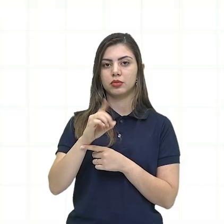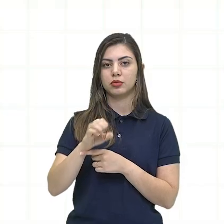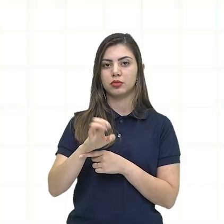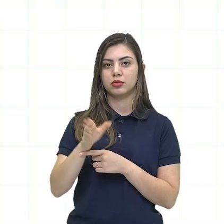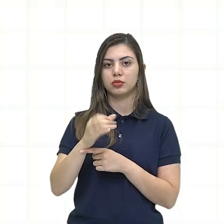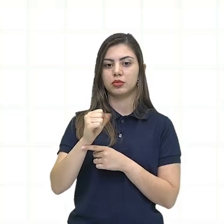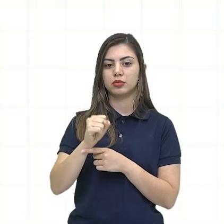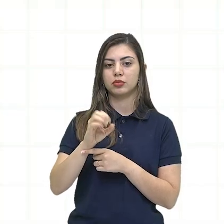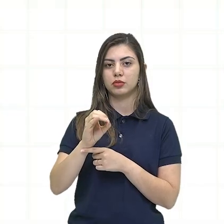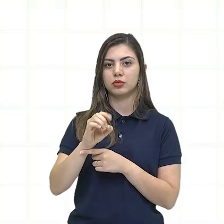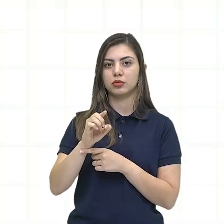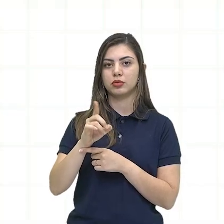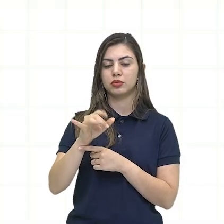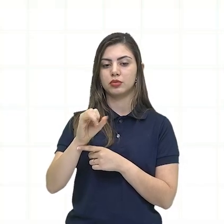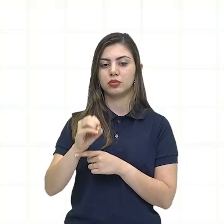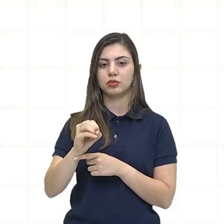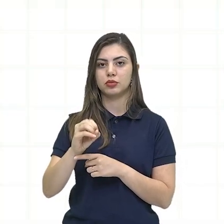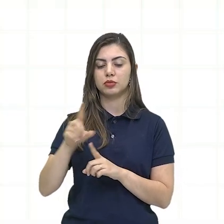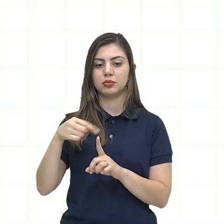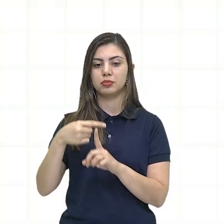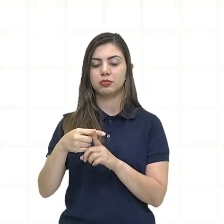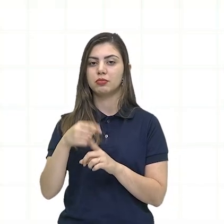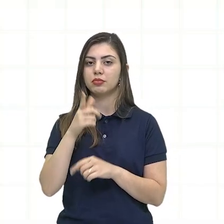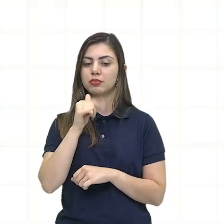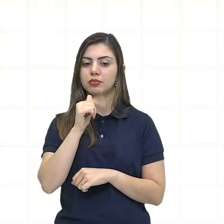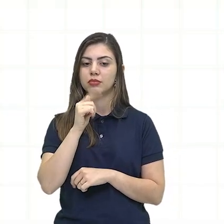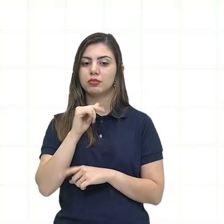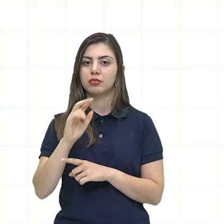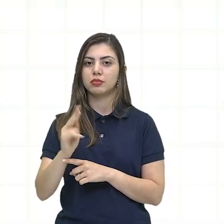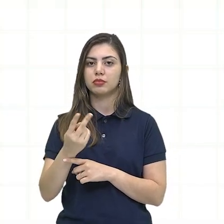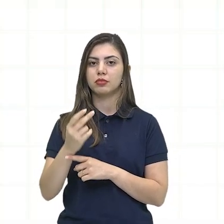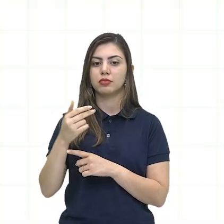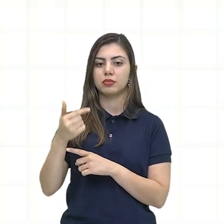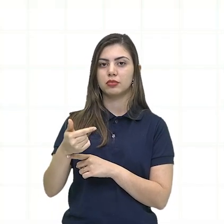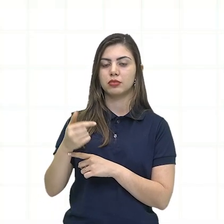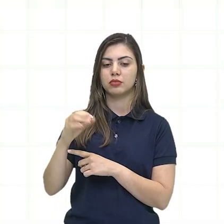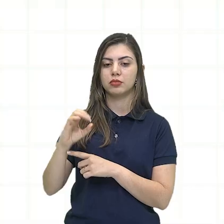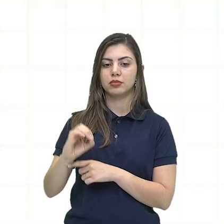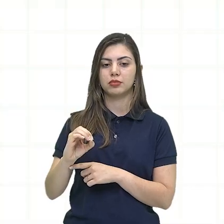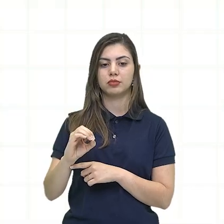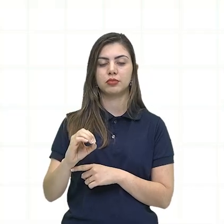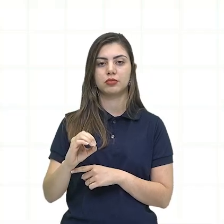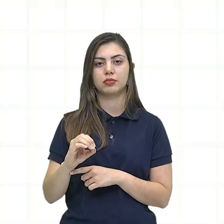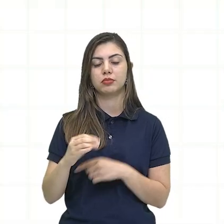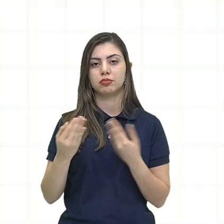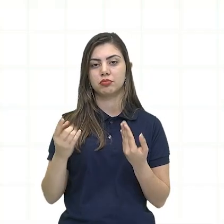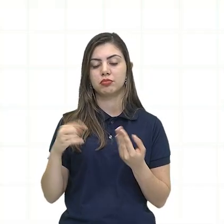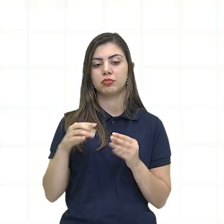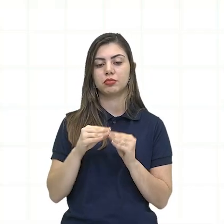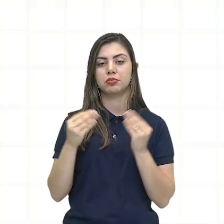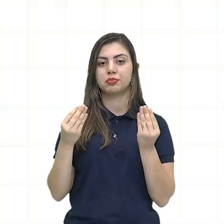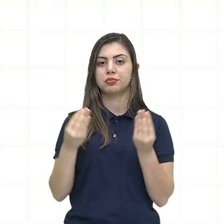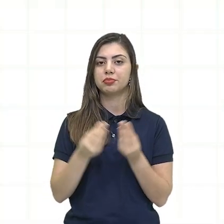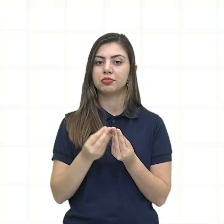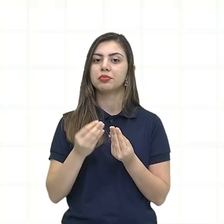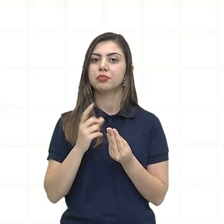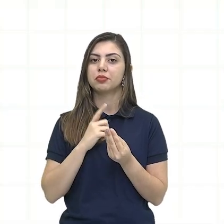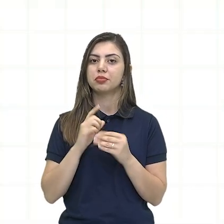E água. Permanece sendo substância composta, contudo, observem